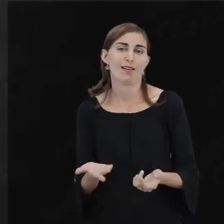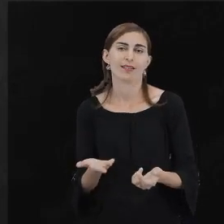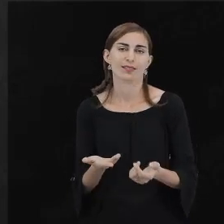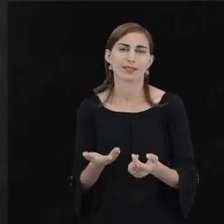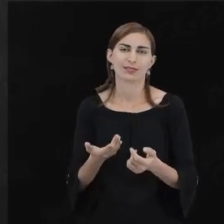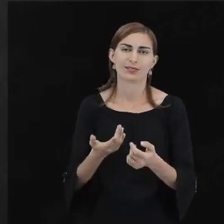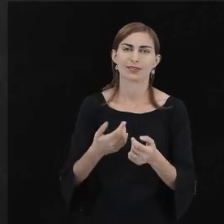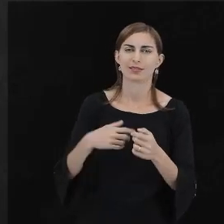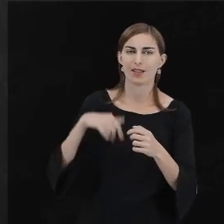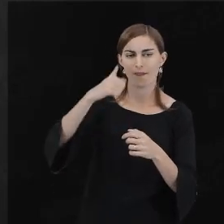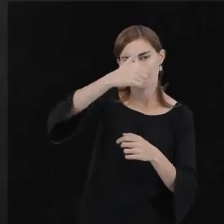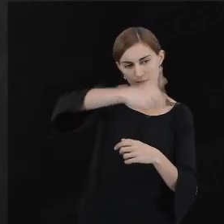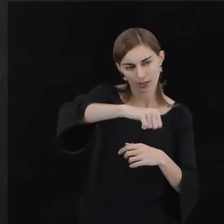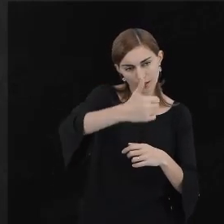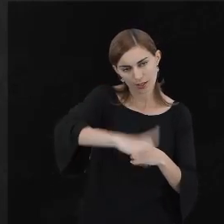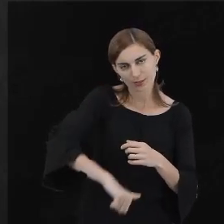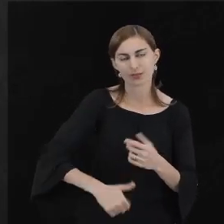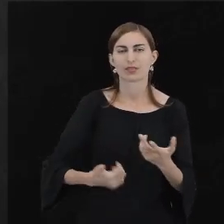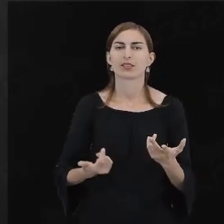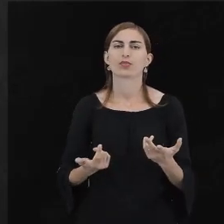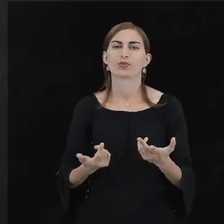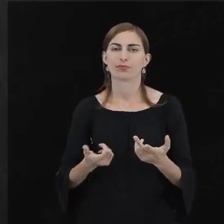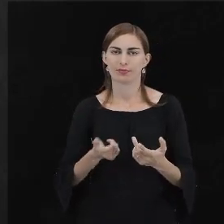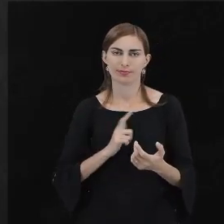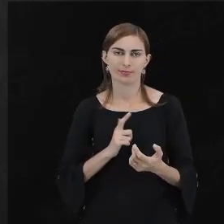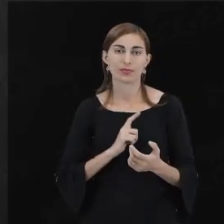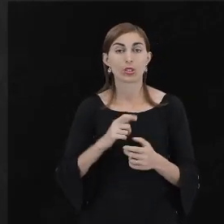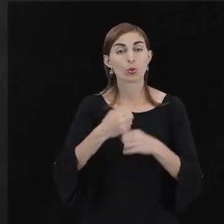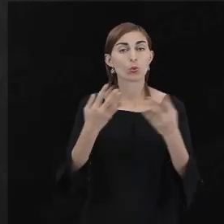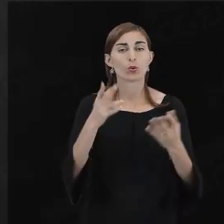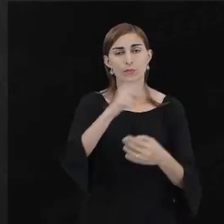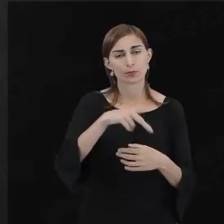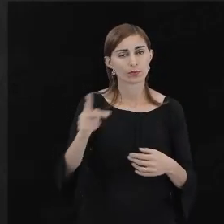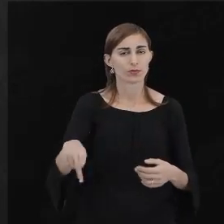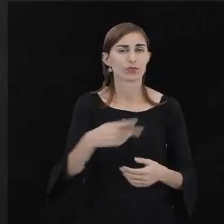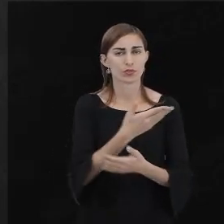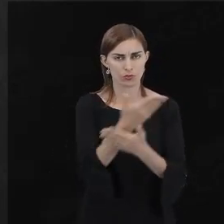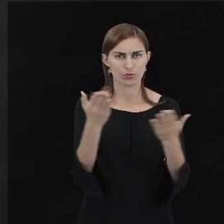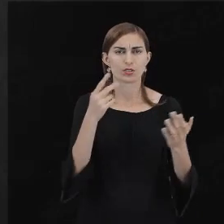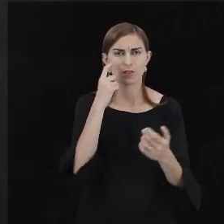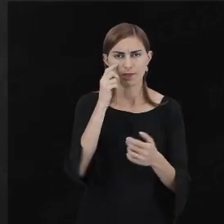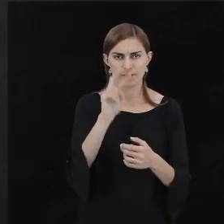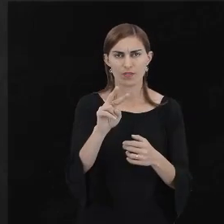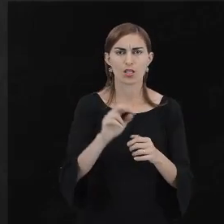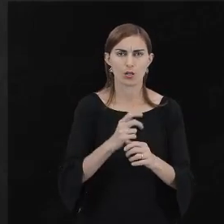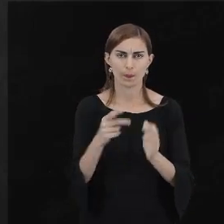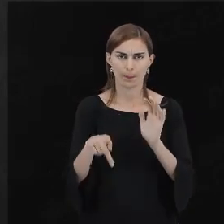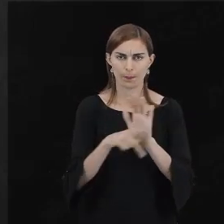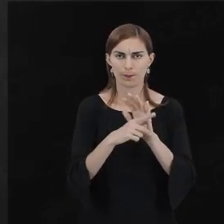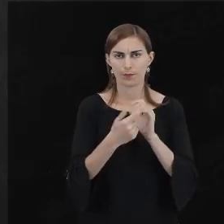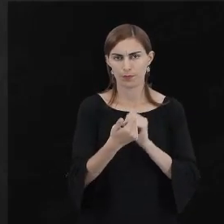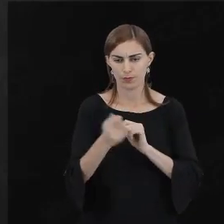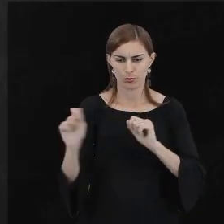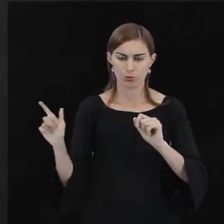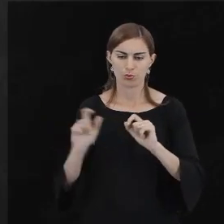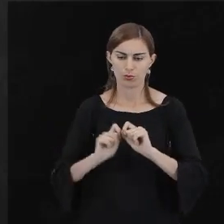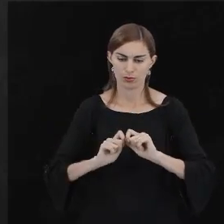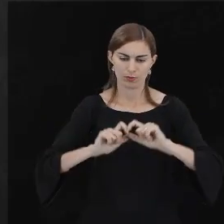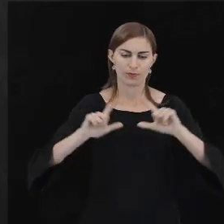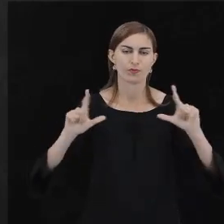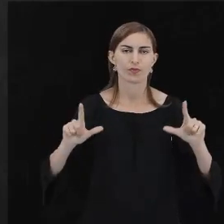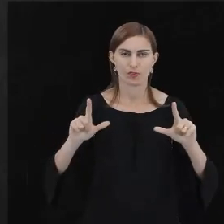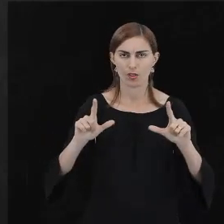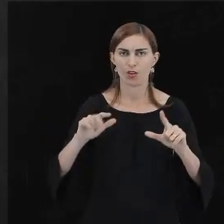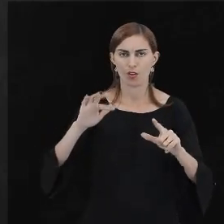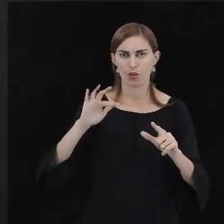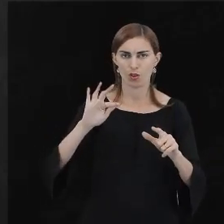nessa reciprocidade, né, da concepção de aprendizagem que a gente tem, das concepções de avaliação que a gente tem. Então,